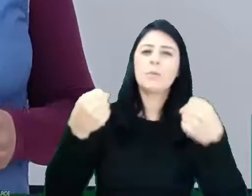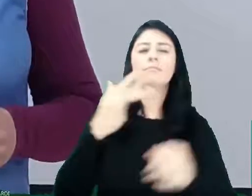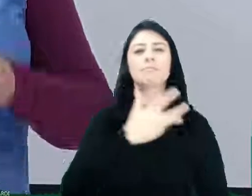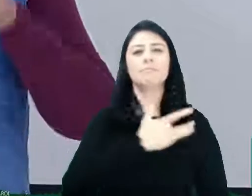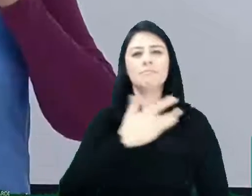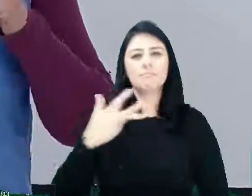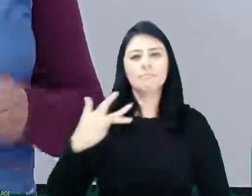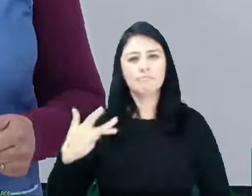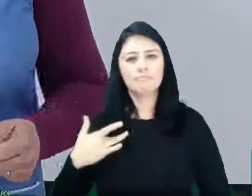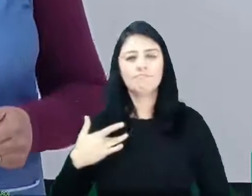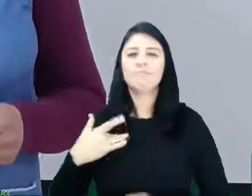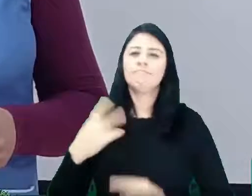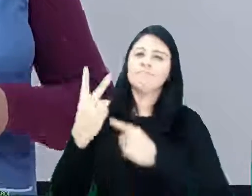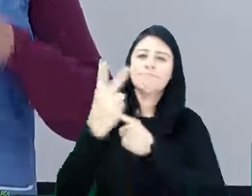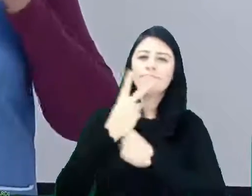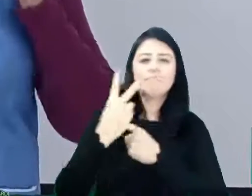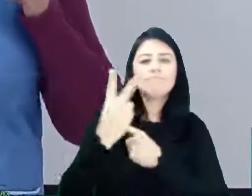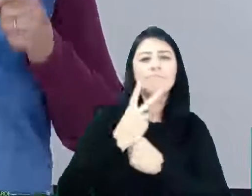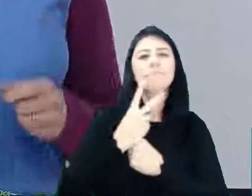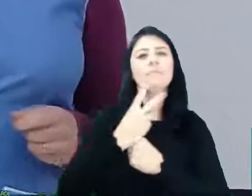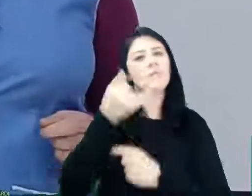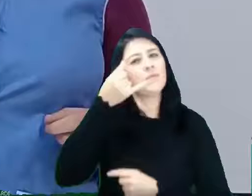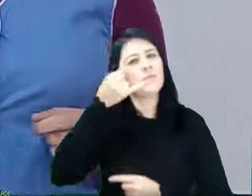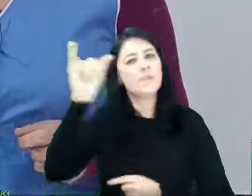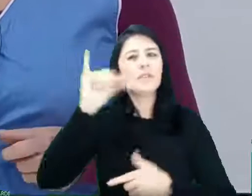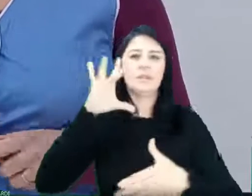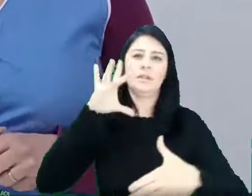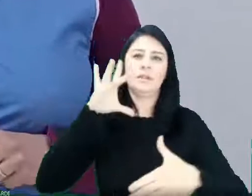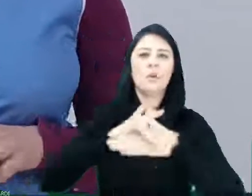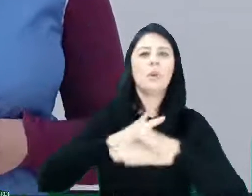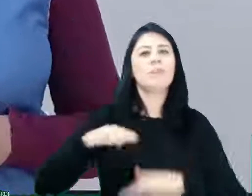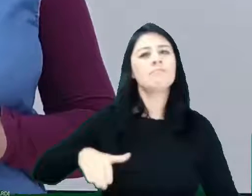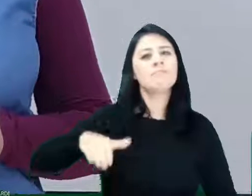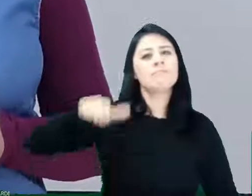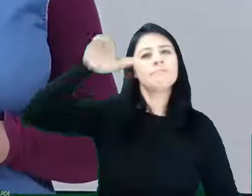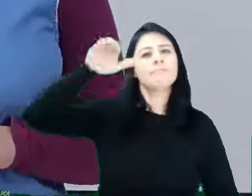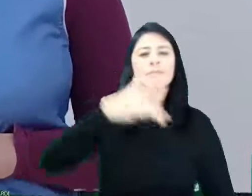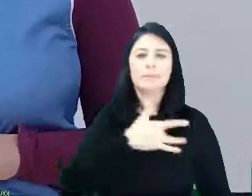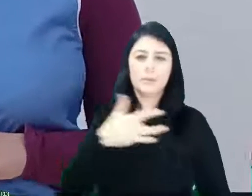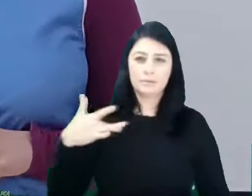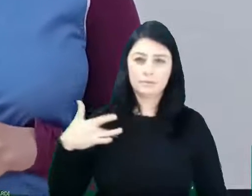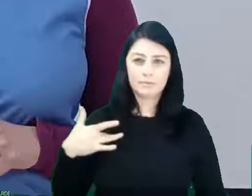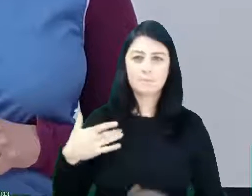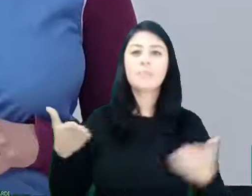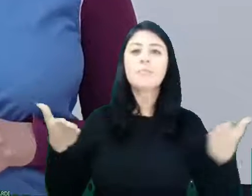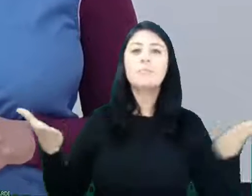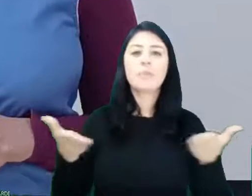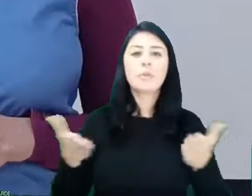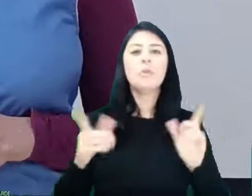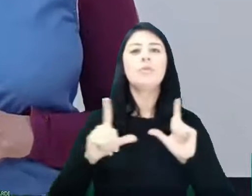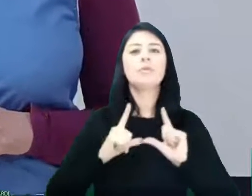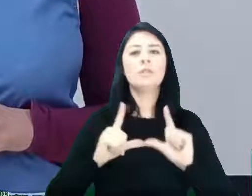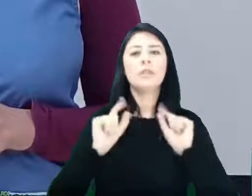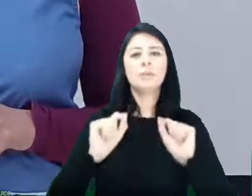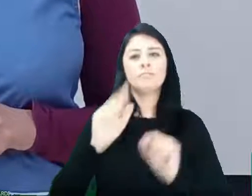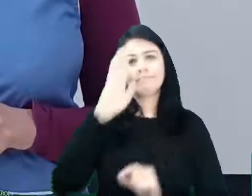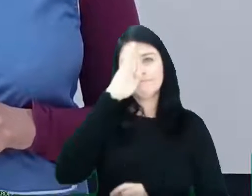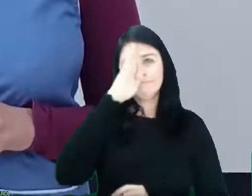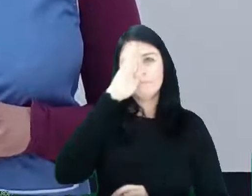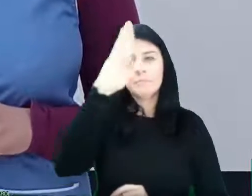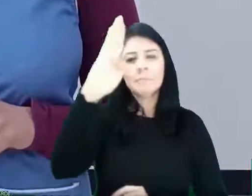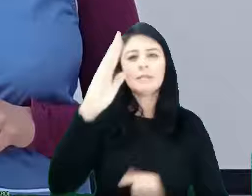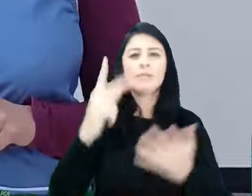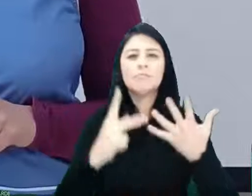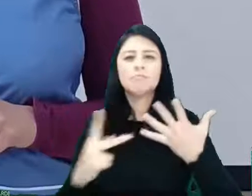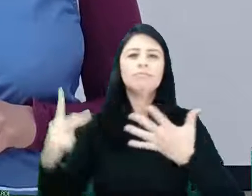bem saudável para resistir a doenças, para a gente crescer bem saudável. E hoje nós vamos destacar